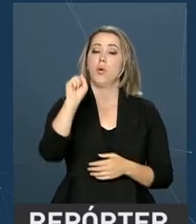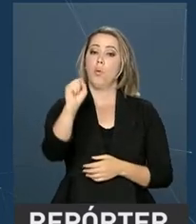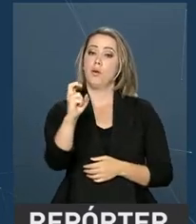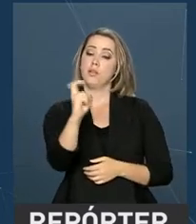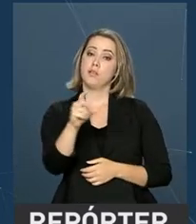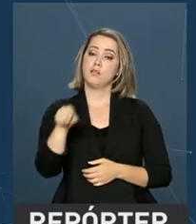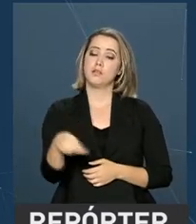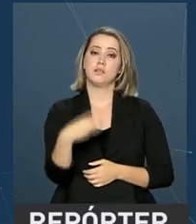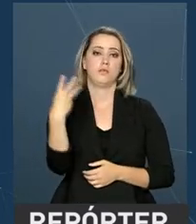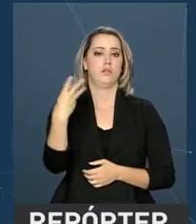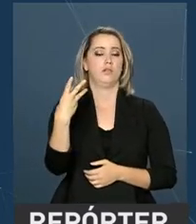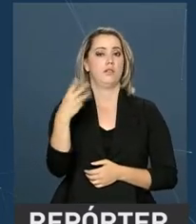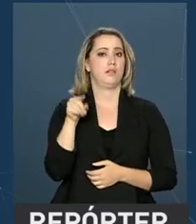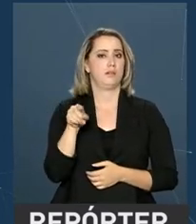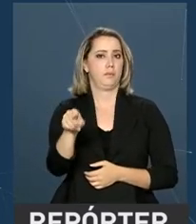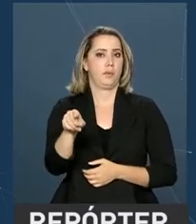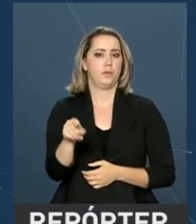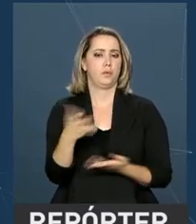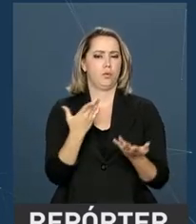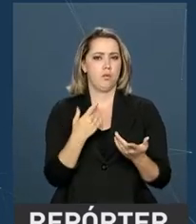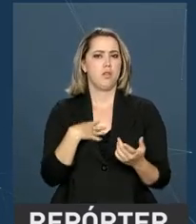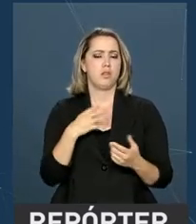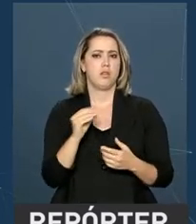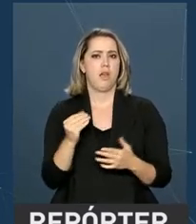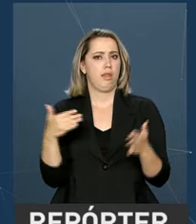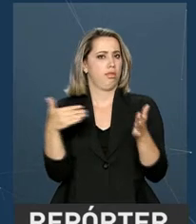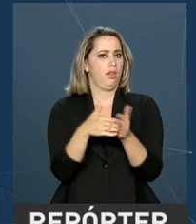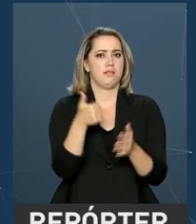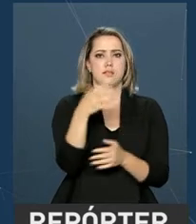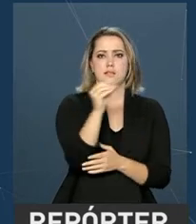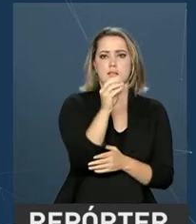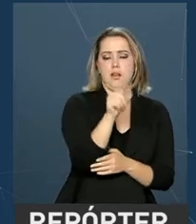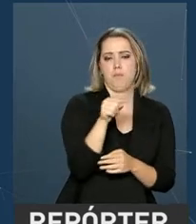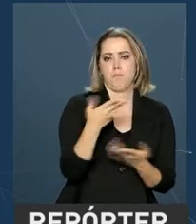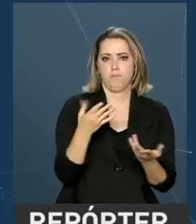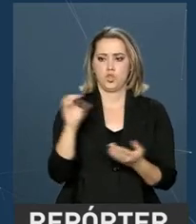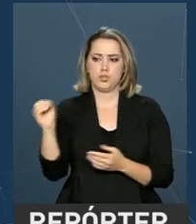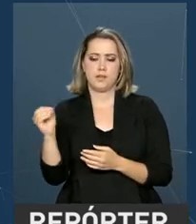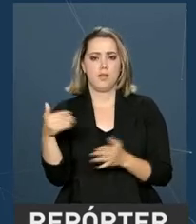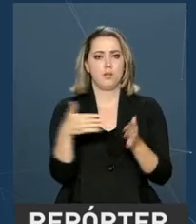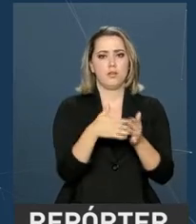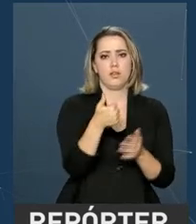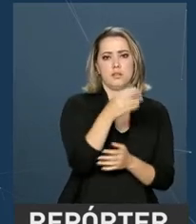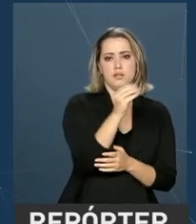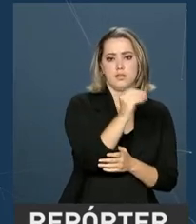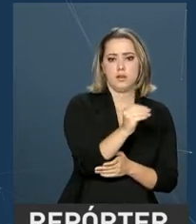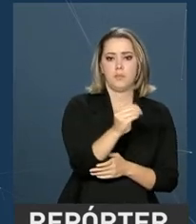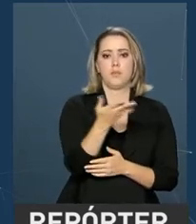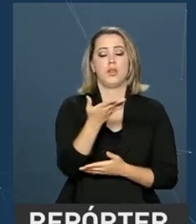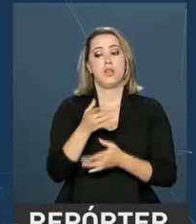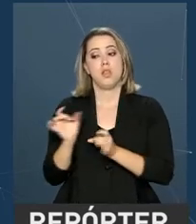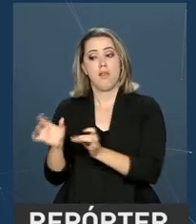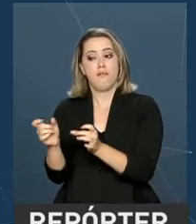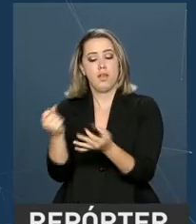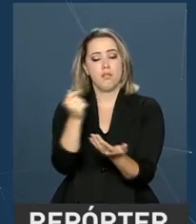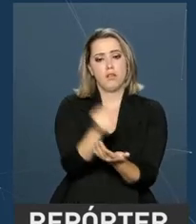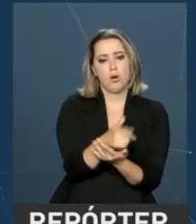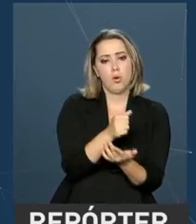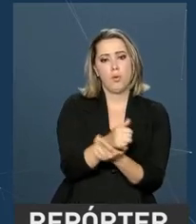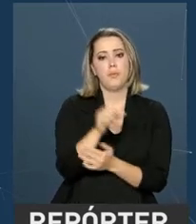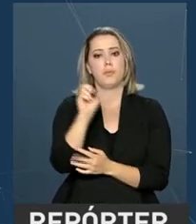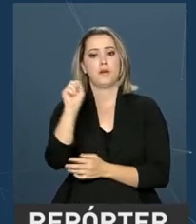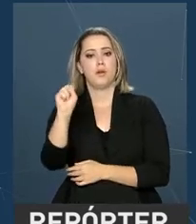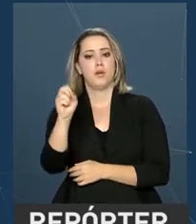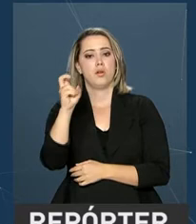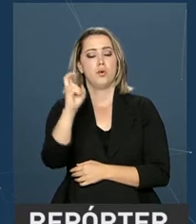85,3 pontos numa escala que vai até 100 do comércio somou us 85,6 pontos e da